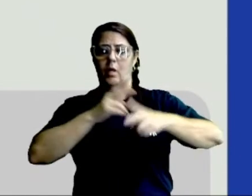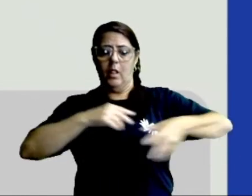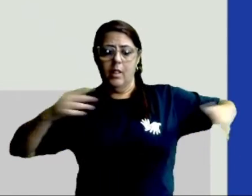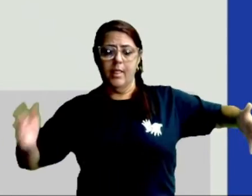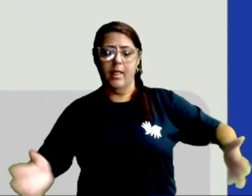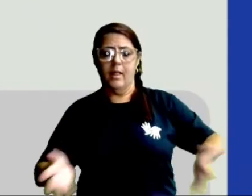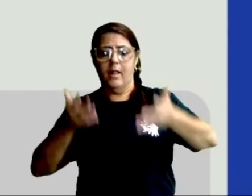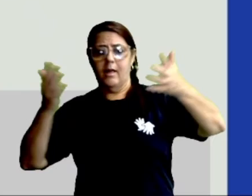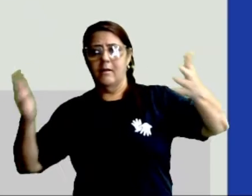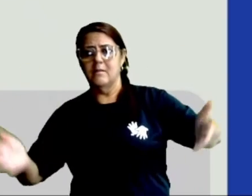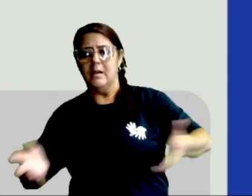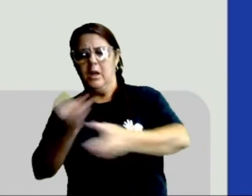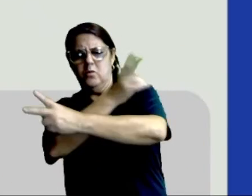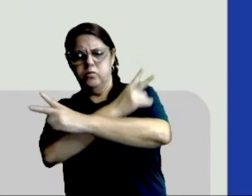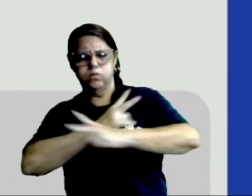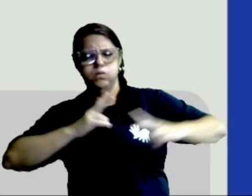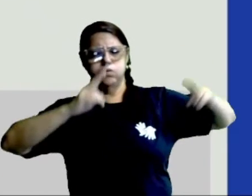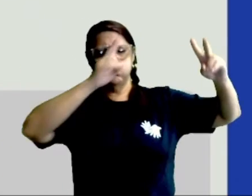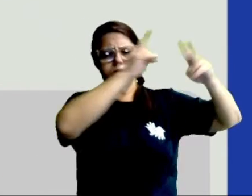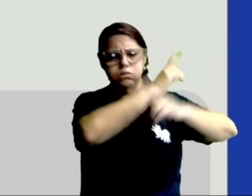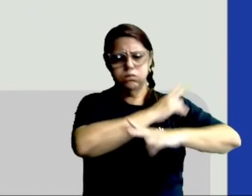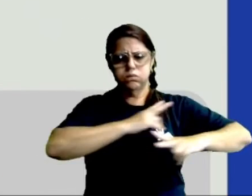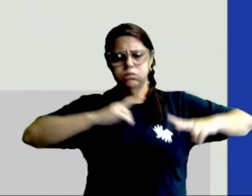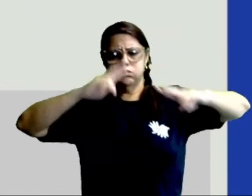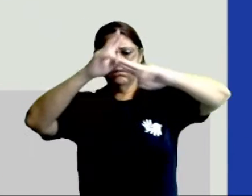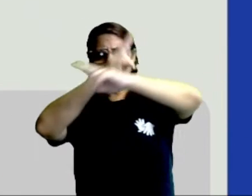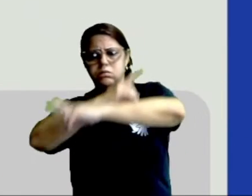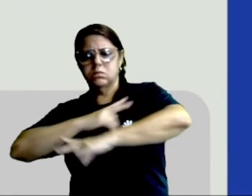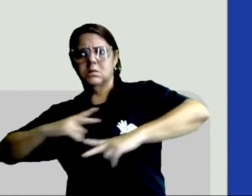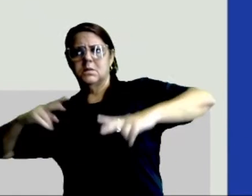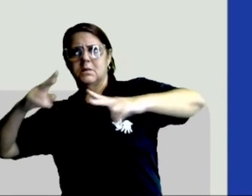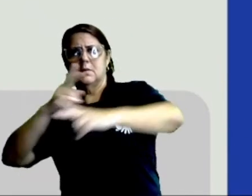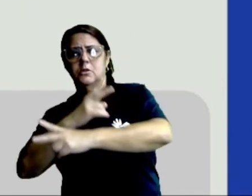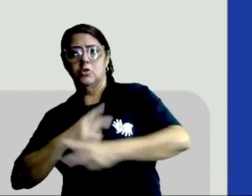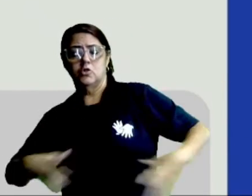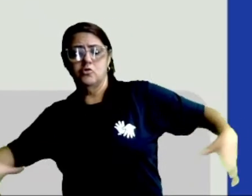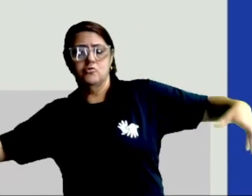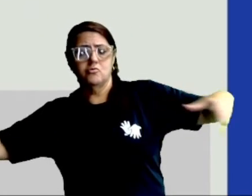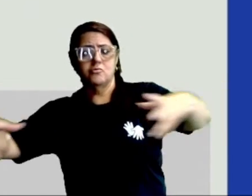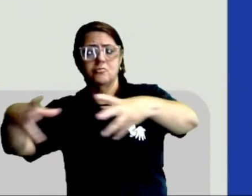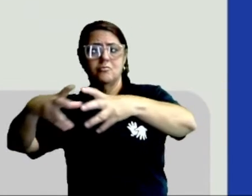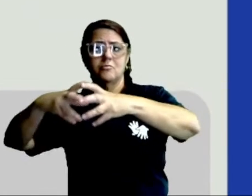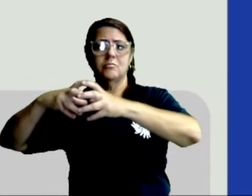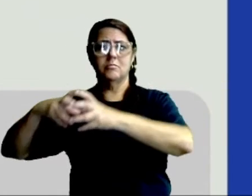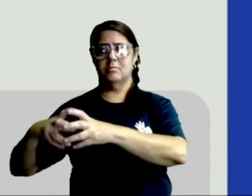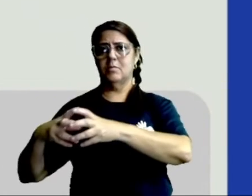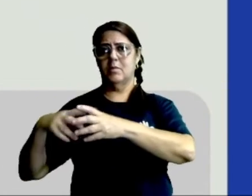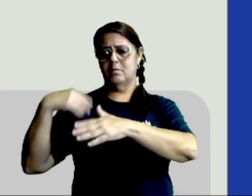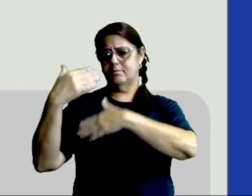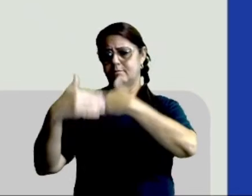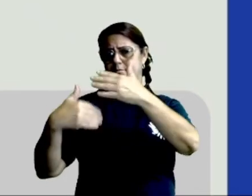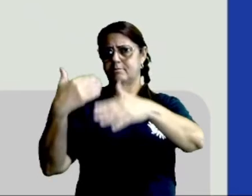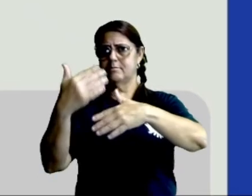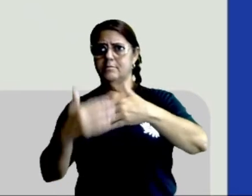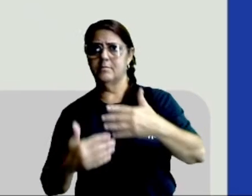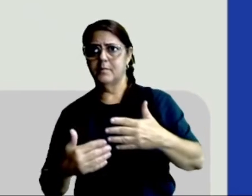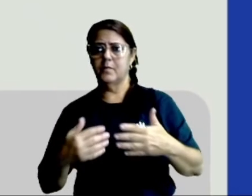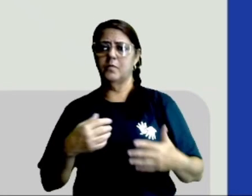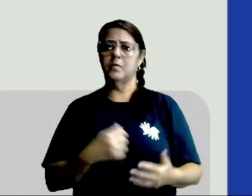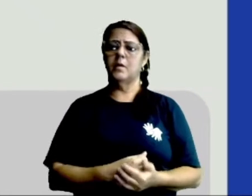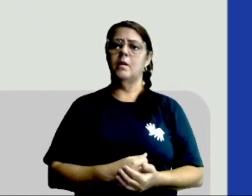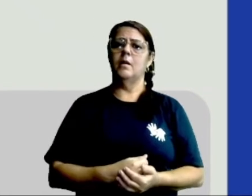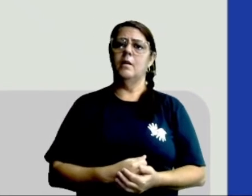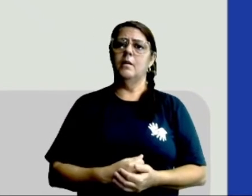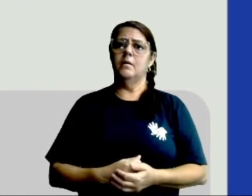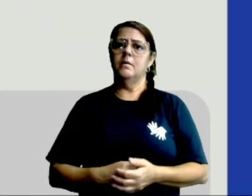água restante e não conseguindo ultrapassar a Cordilheira dos Andes, por causa de suas elevadas altitudes, né, 3.000 a 4.000